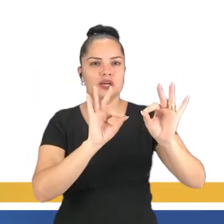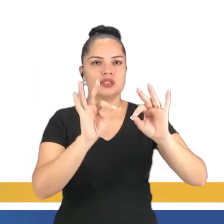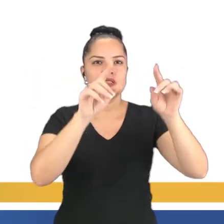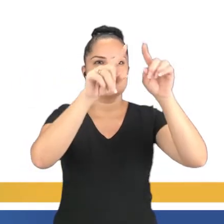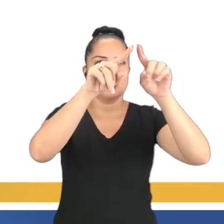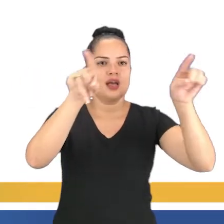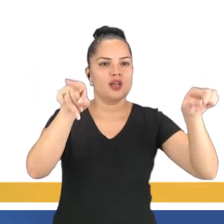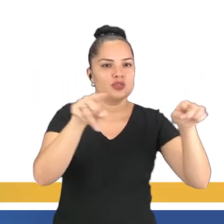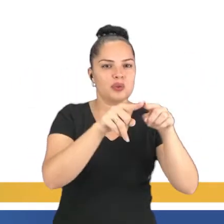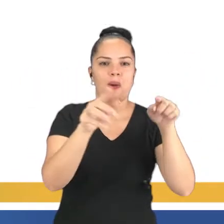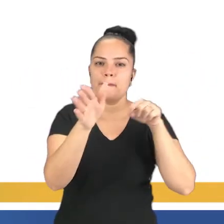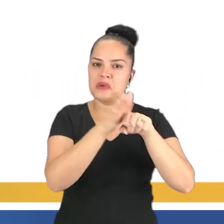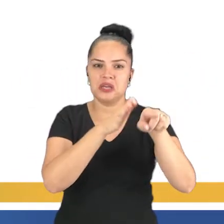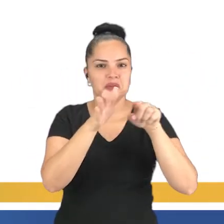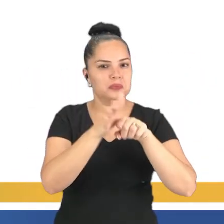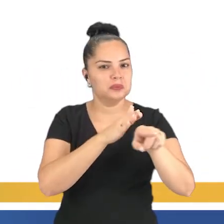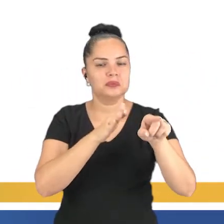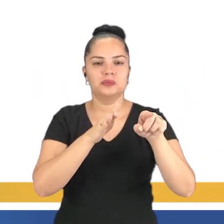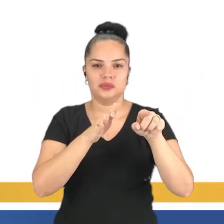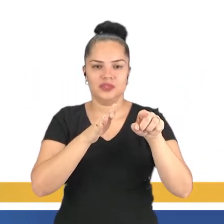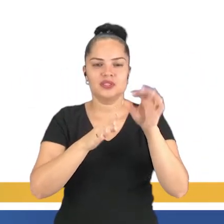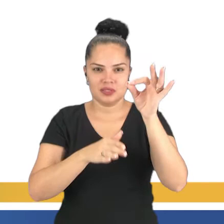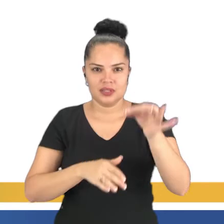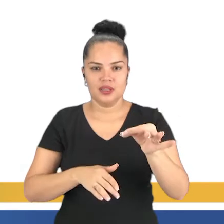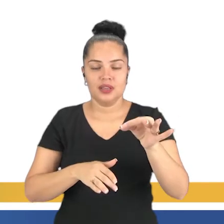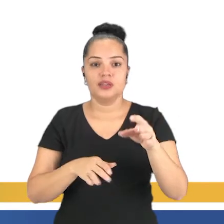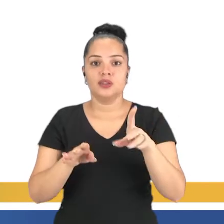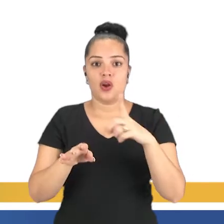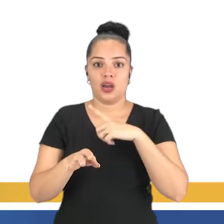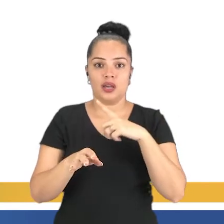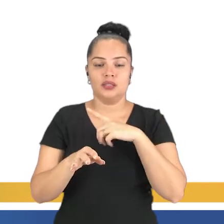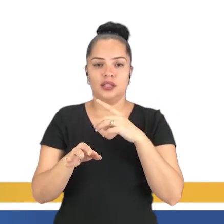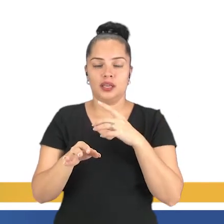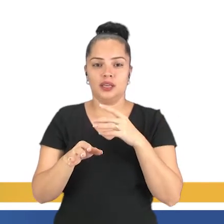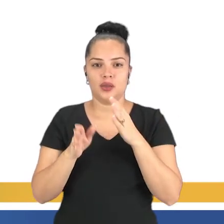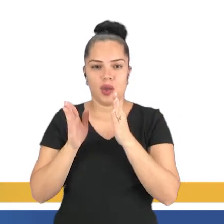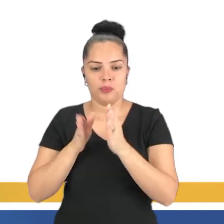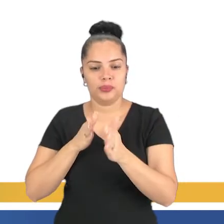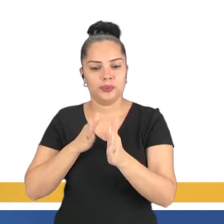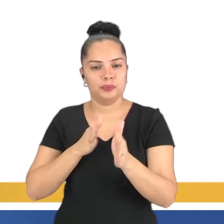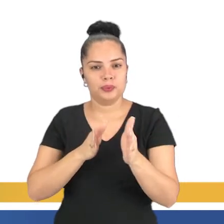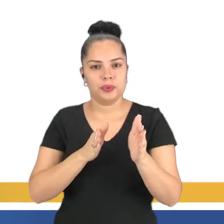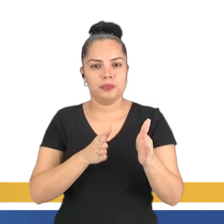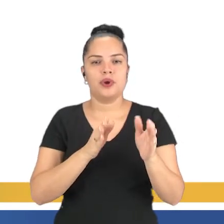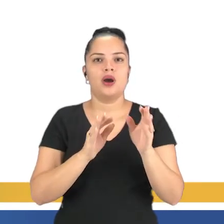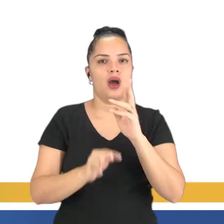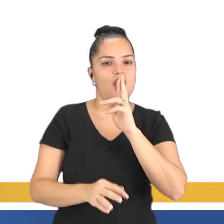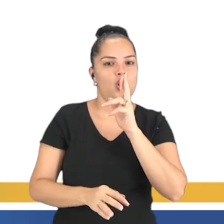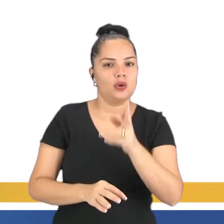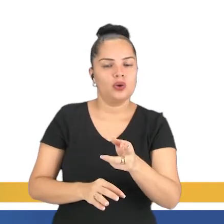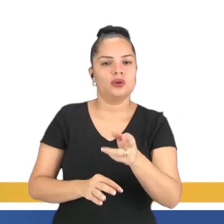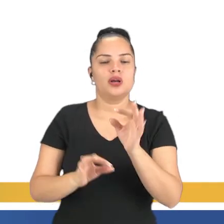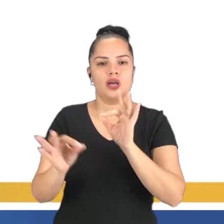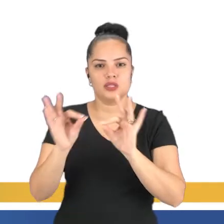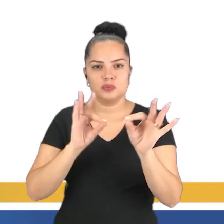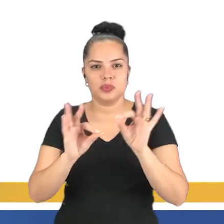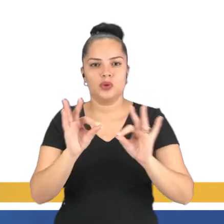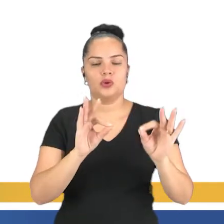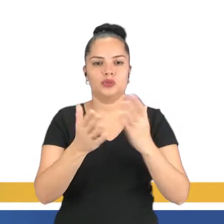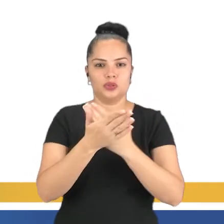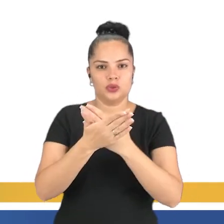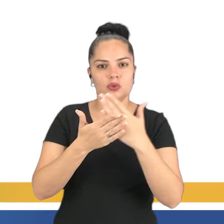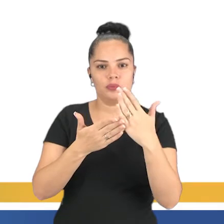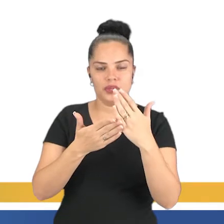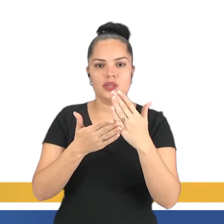em perguntas ou condições. Correto? E assim segue a leitura até a conclusão, no caso, as respostas da informação inicial.